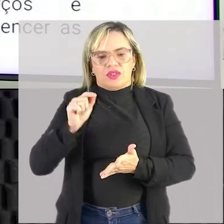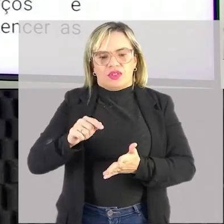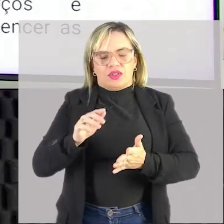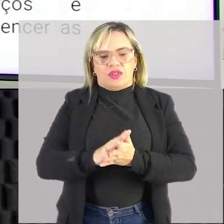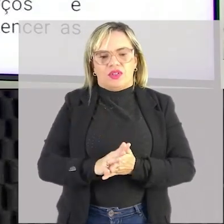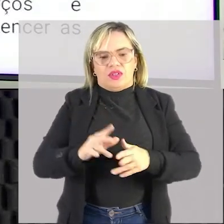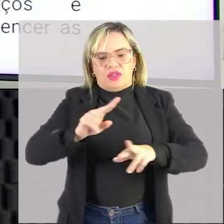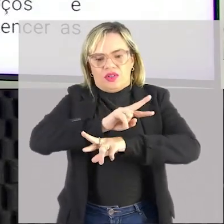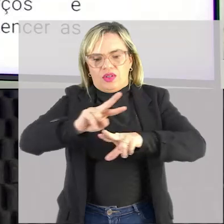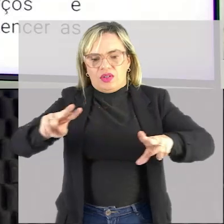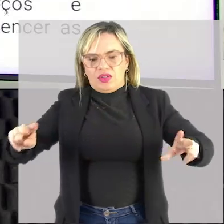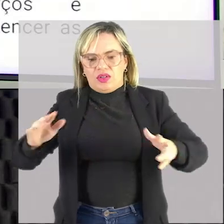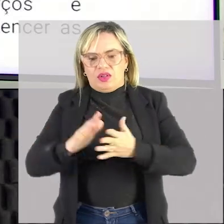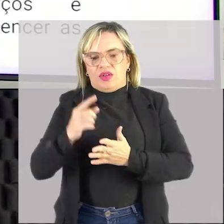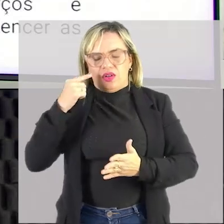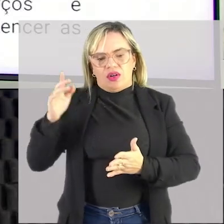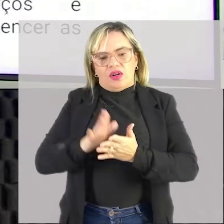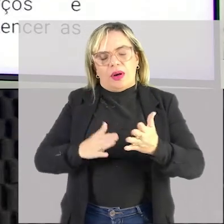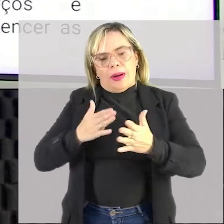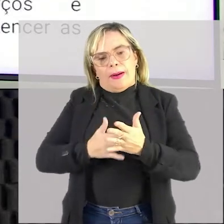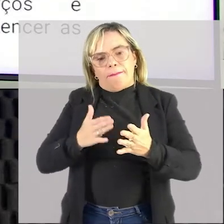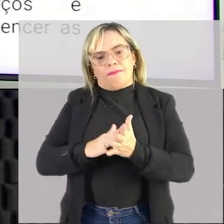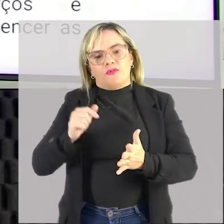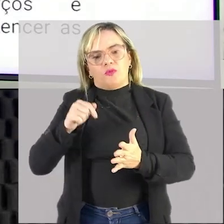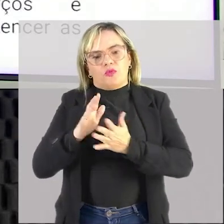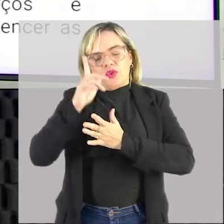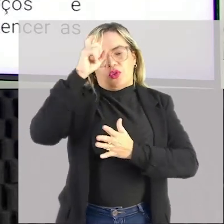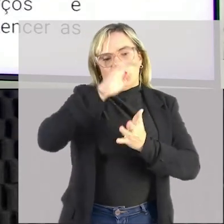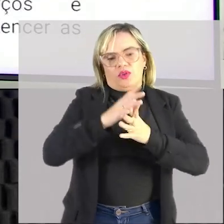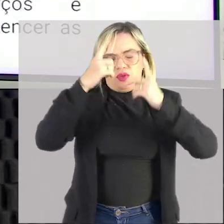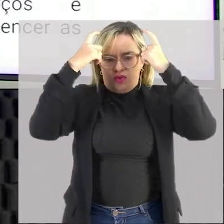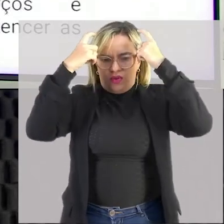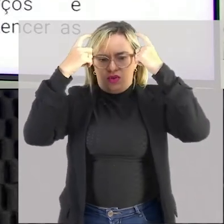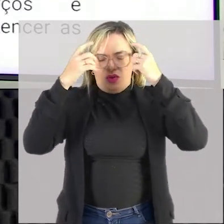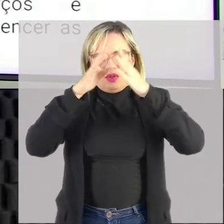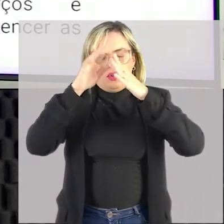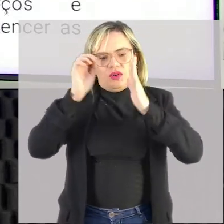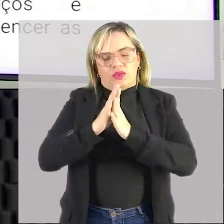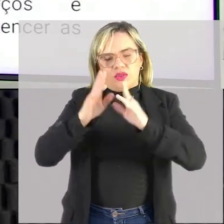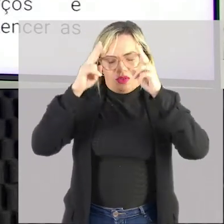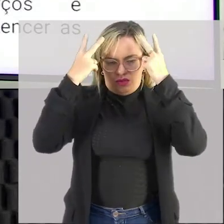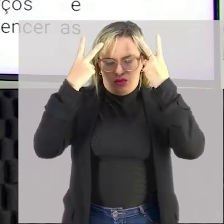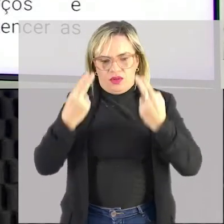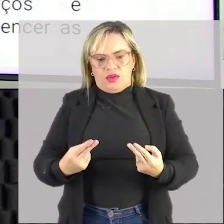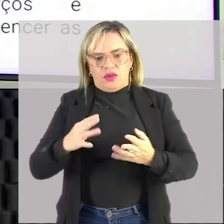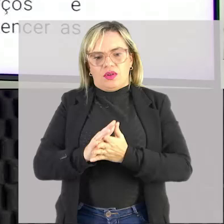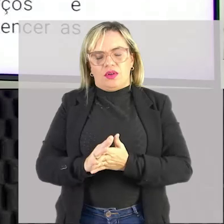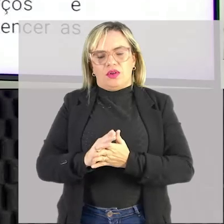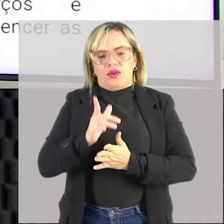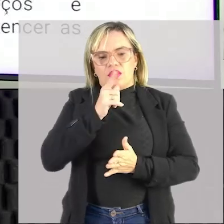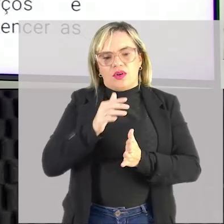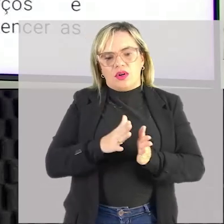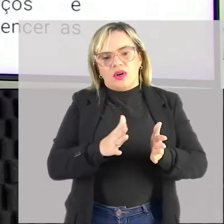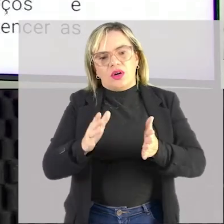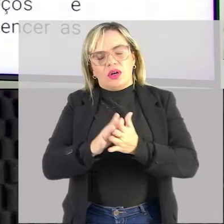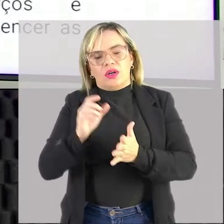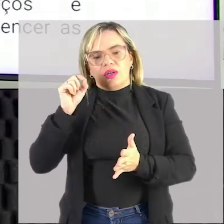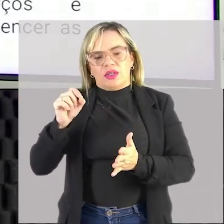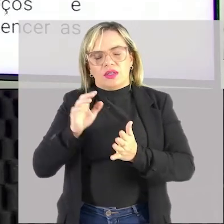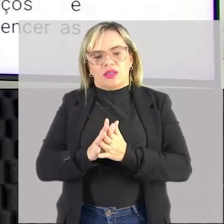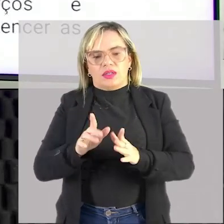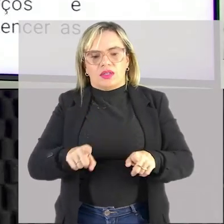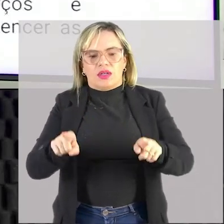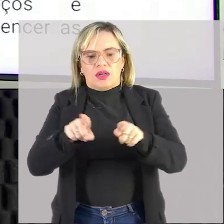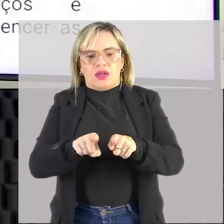adversidades, existia, de fato, barreiras naturais, né, desde o seu litoral, muito picotado também, mas com as